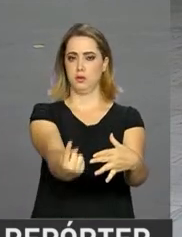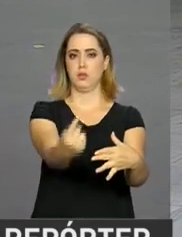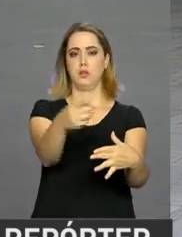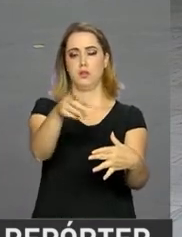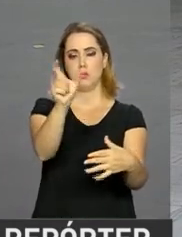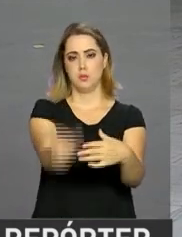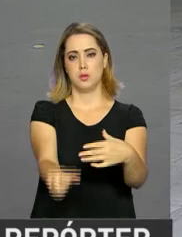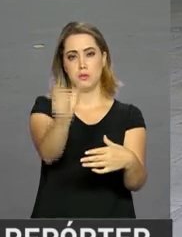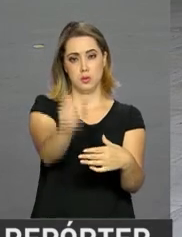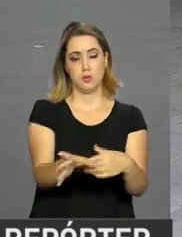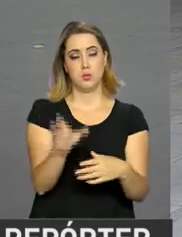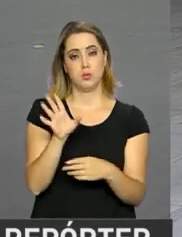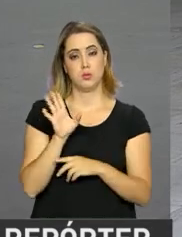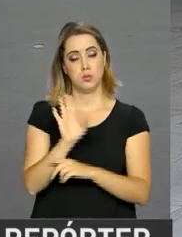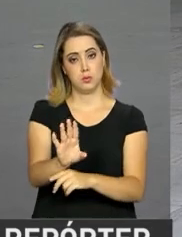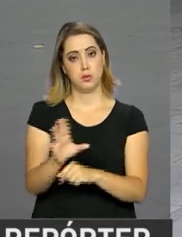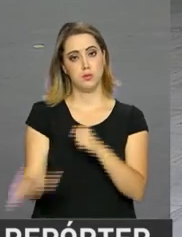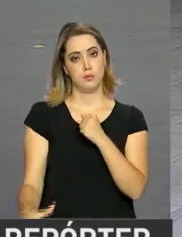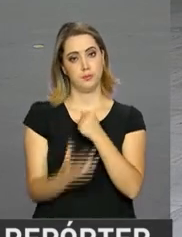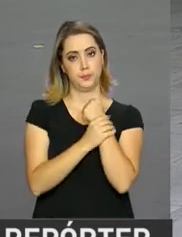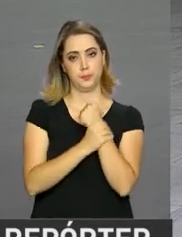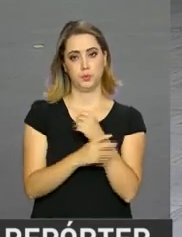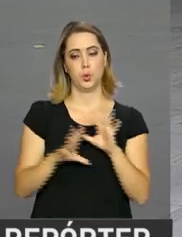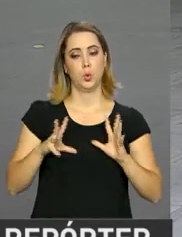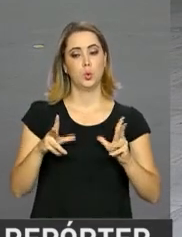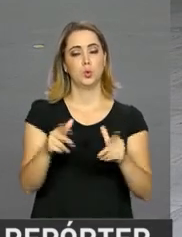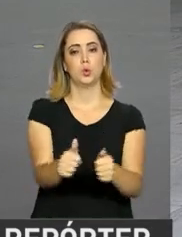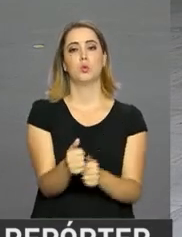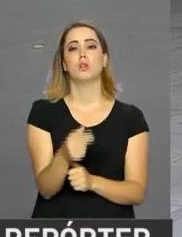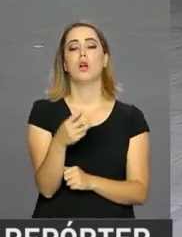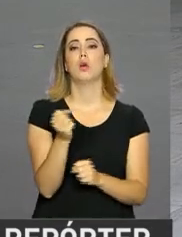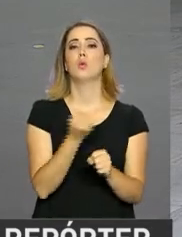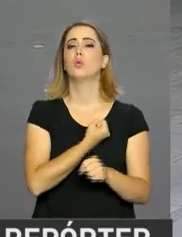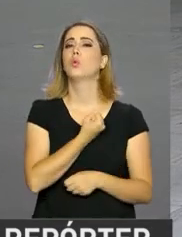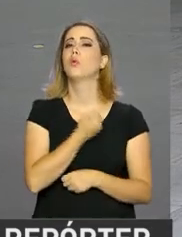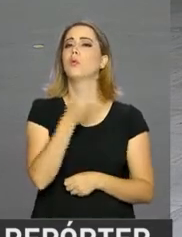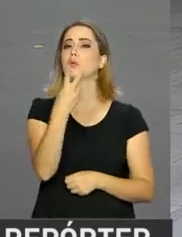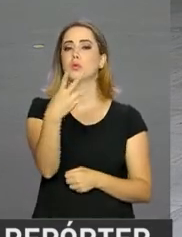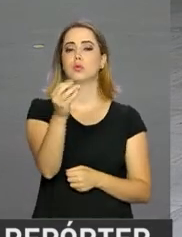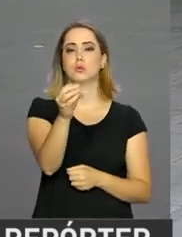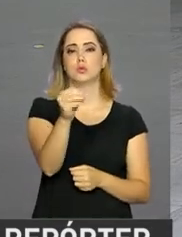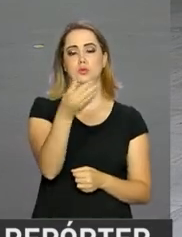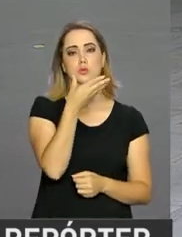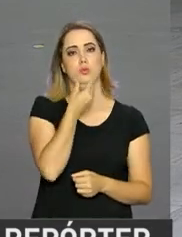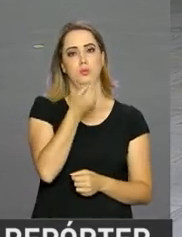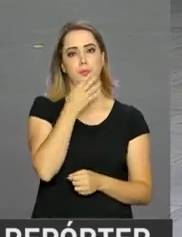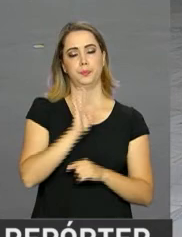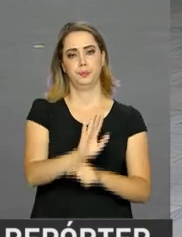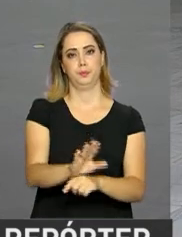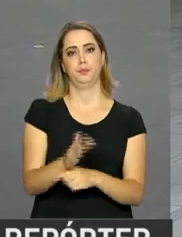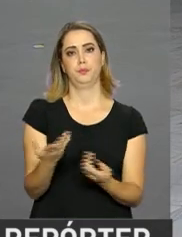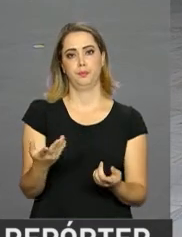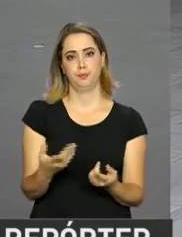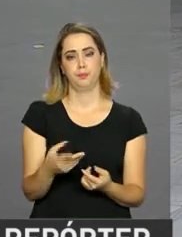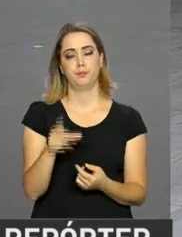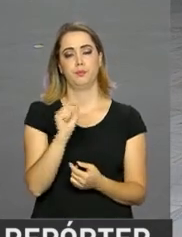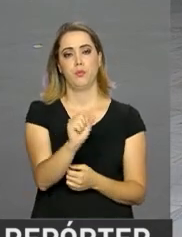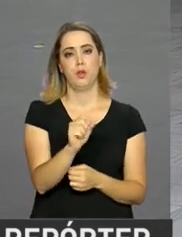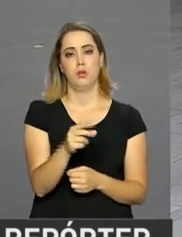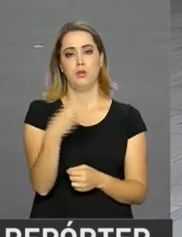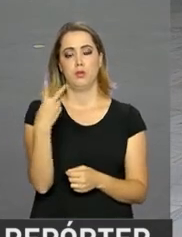força de segurança no total 200 homens vão reforçar o patrulhamento em manaus e em boa vista